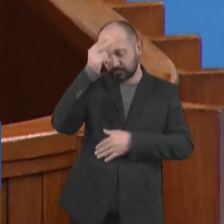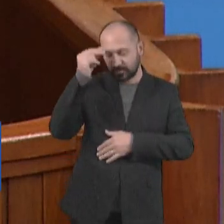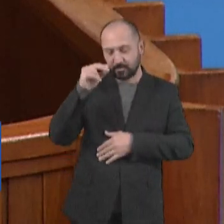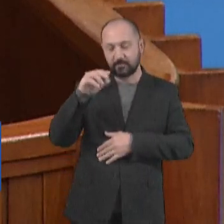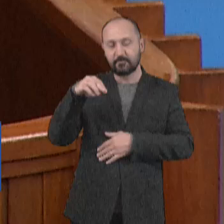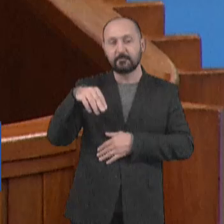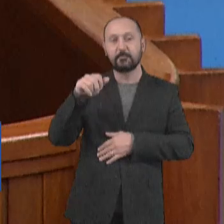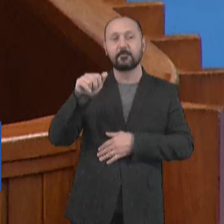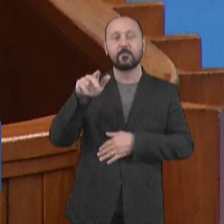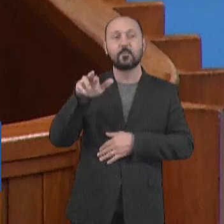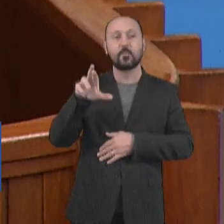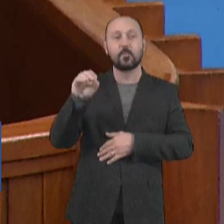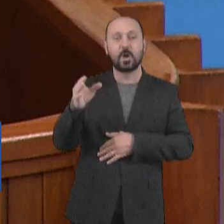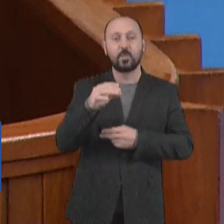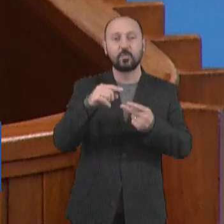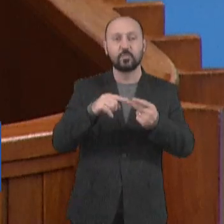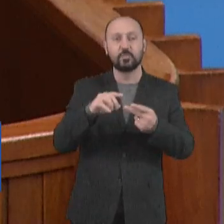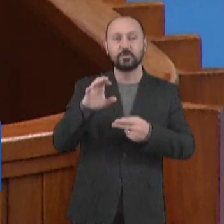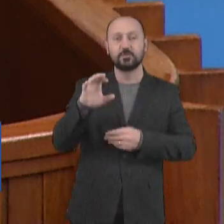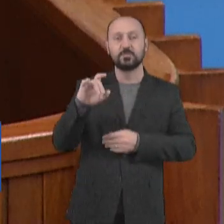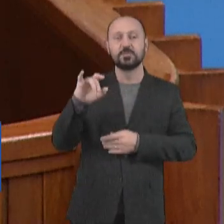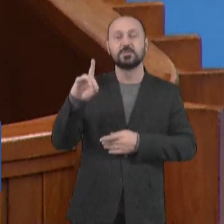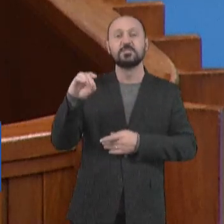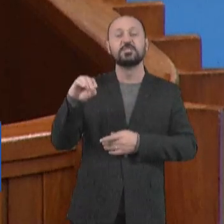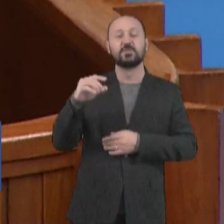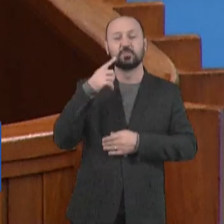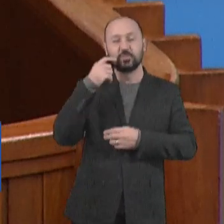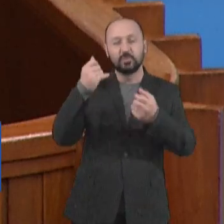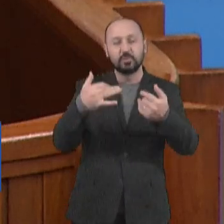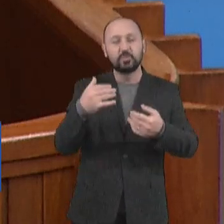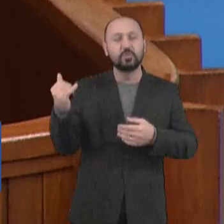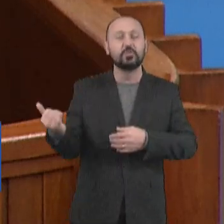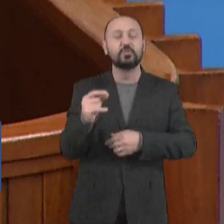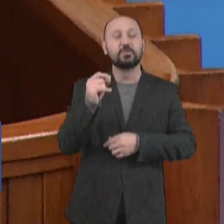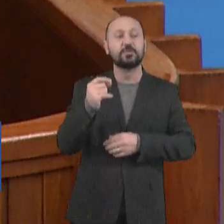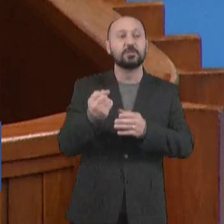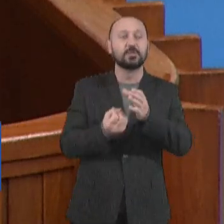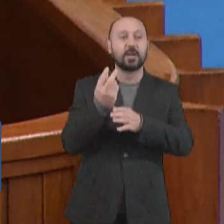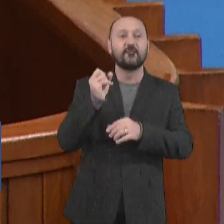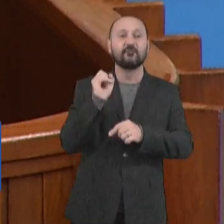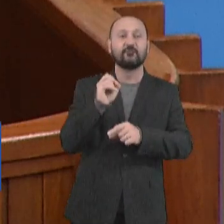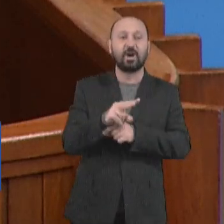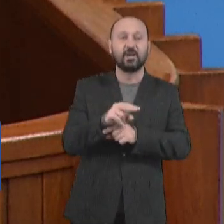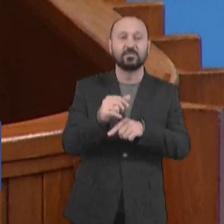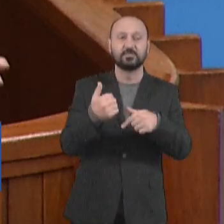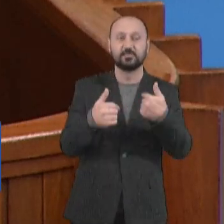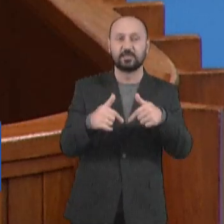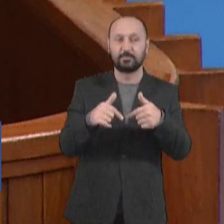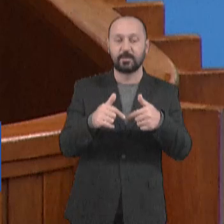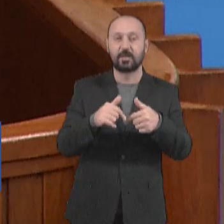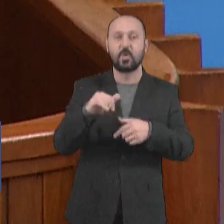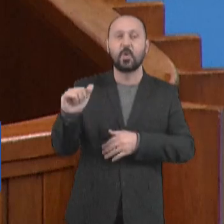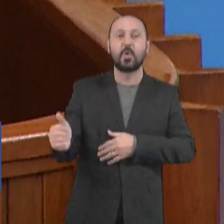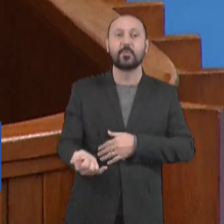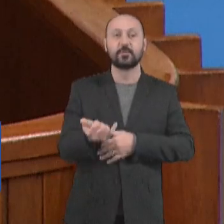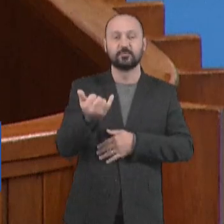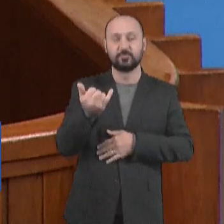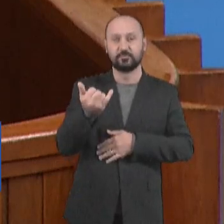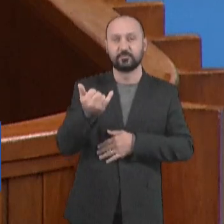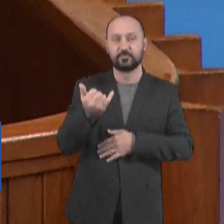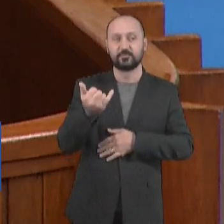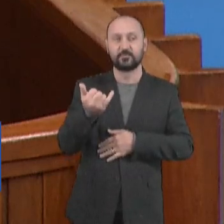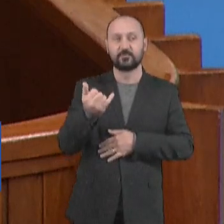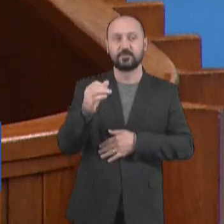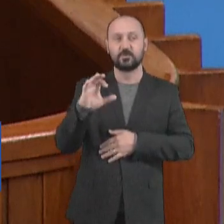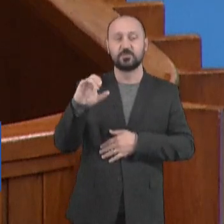Mauro ali e o Cido também, falando da importância de criar emprego nesses municípios, de criar oportunidades. O